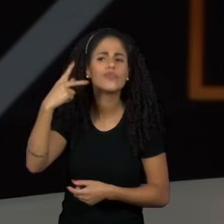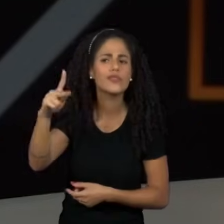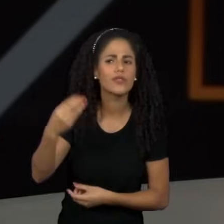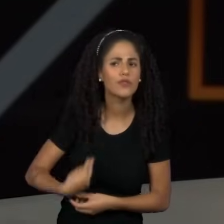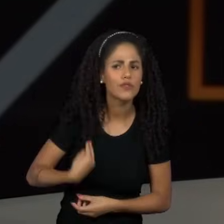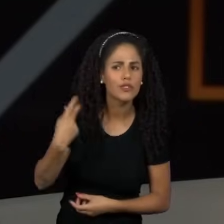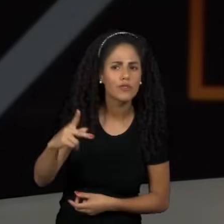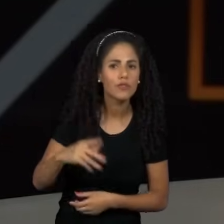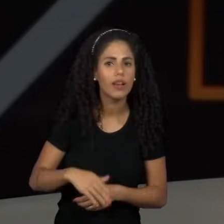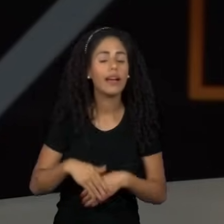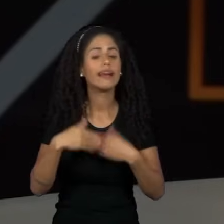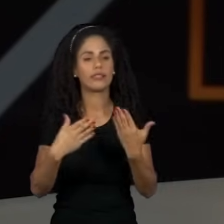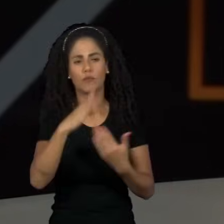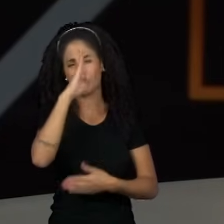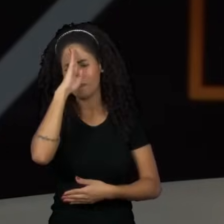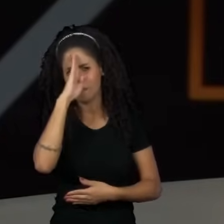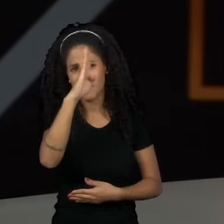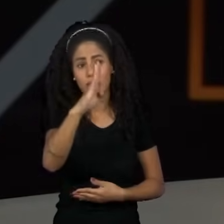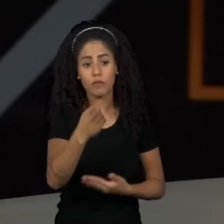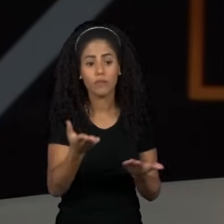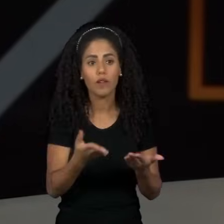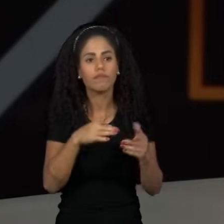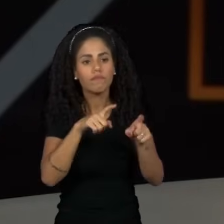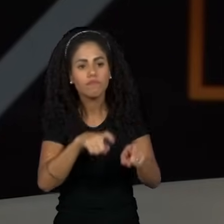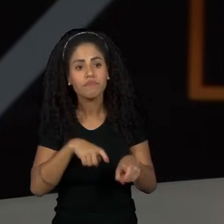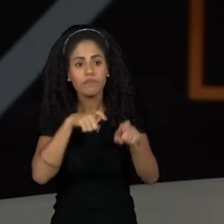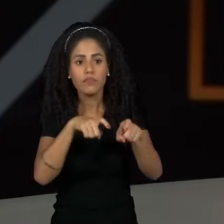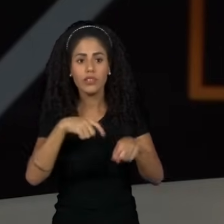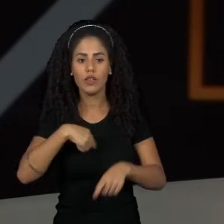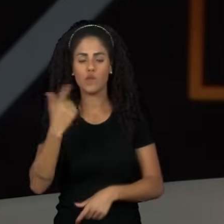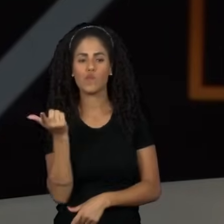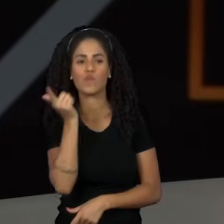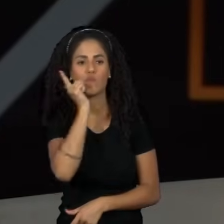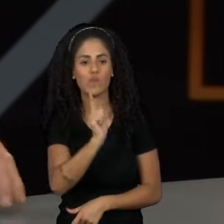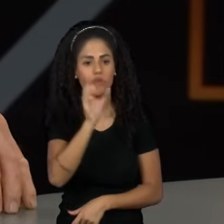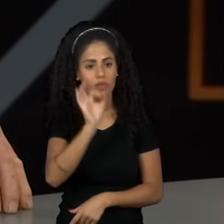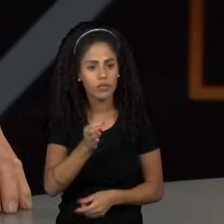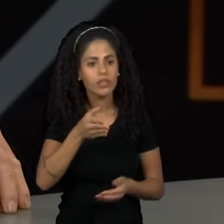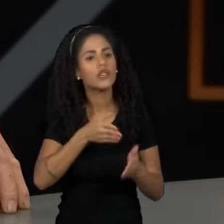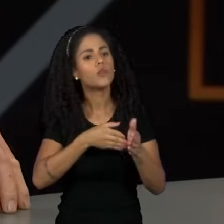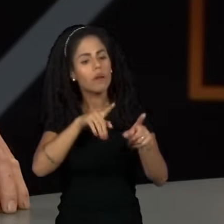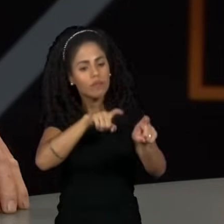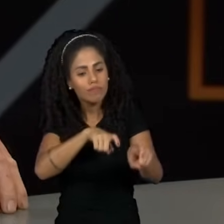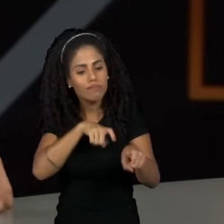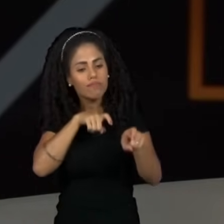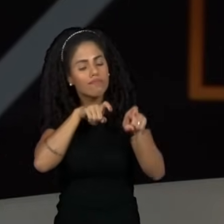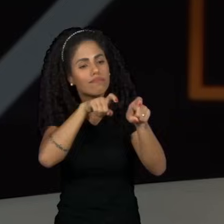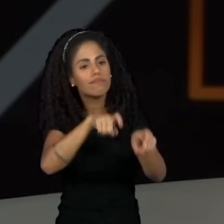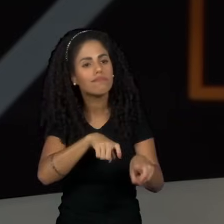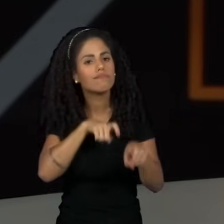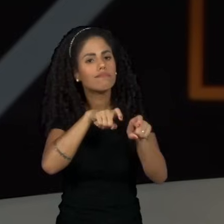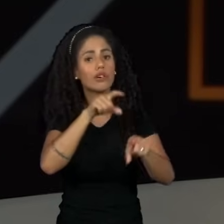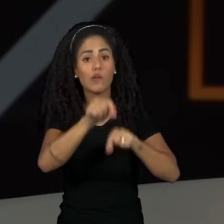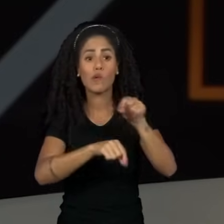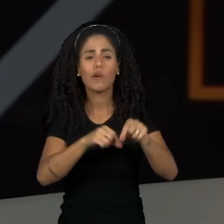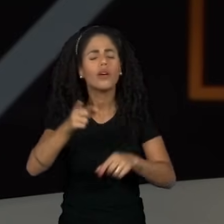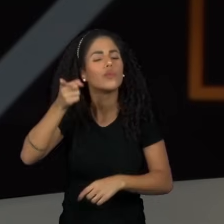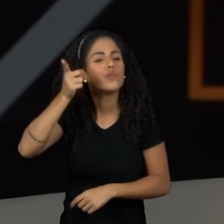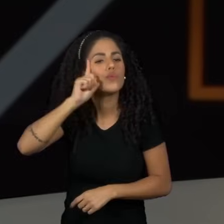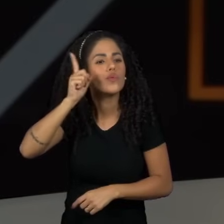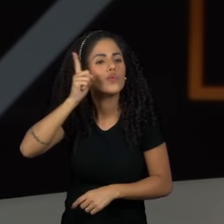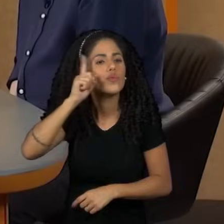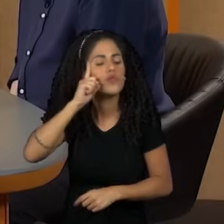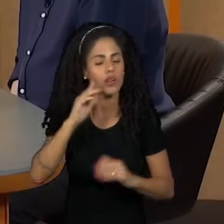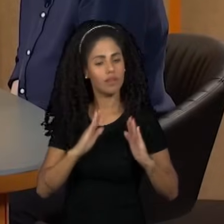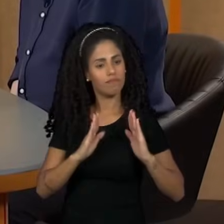Um pilar importante e que me mantém, isso é a agricultura. Todos os dias que estou em